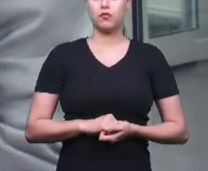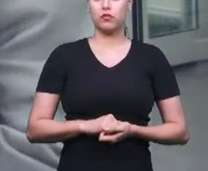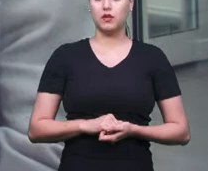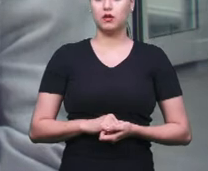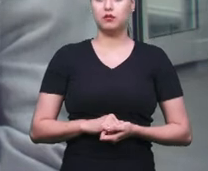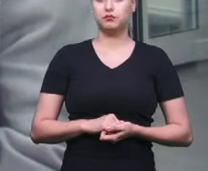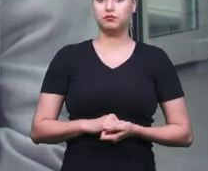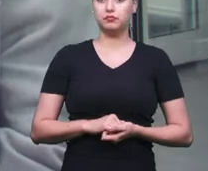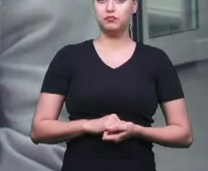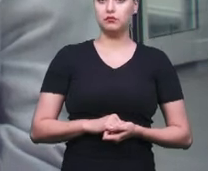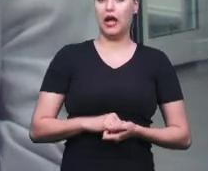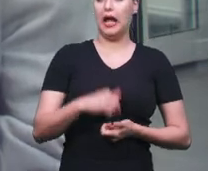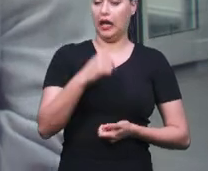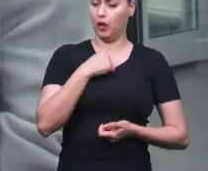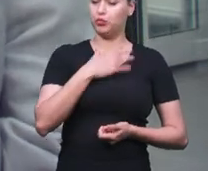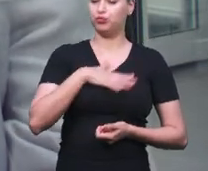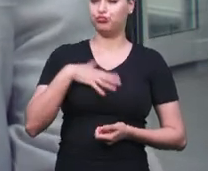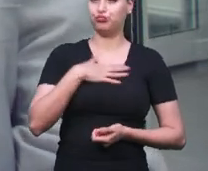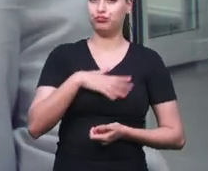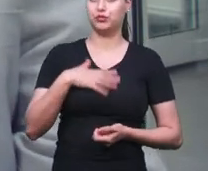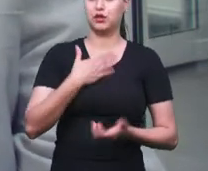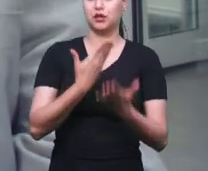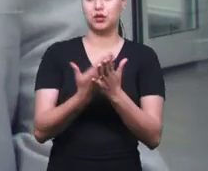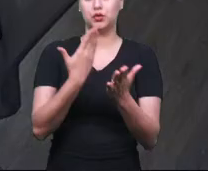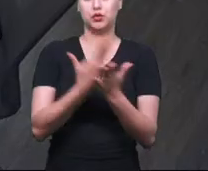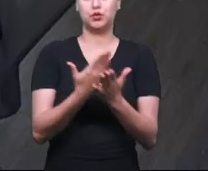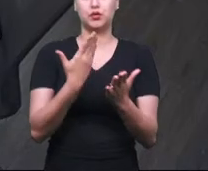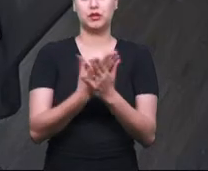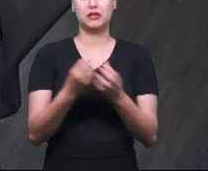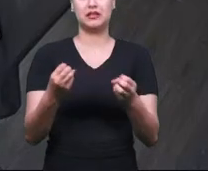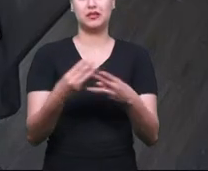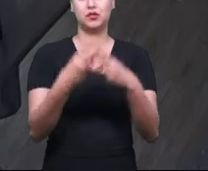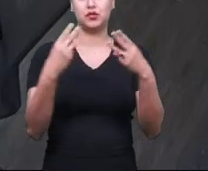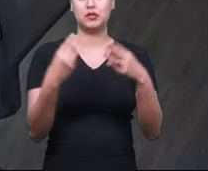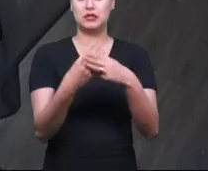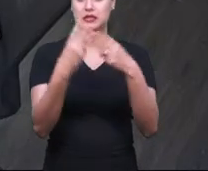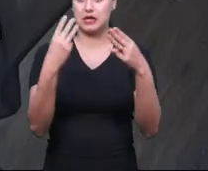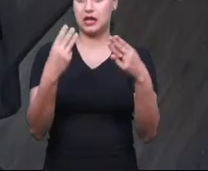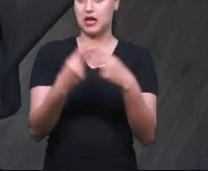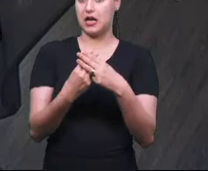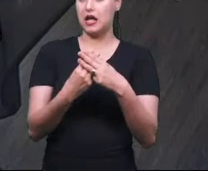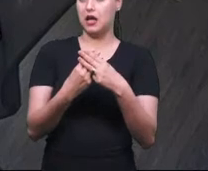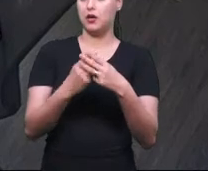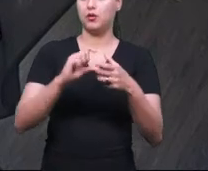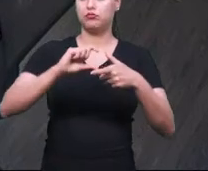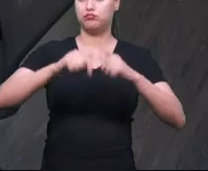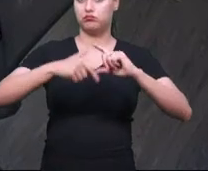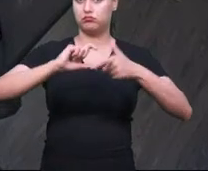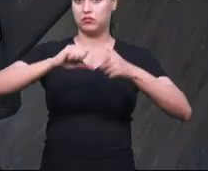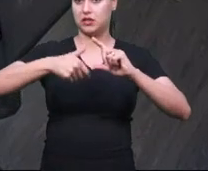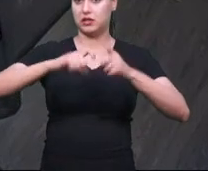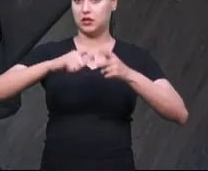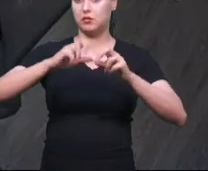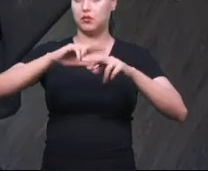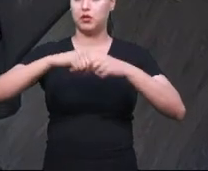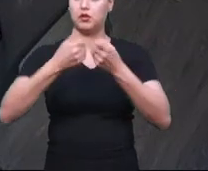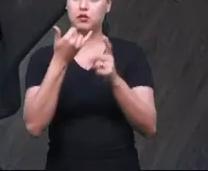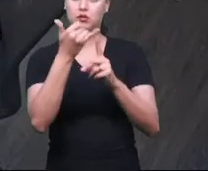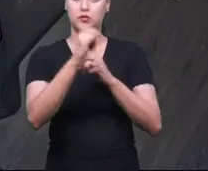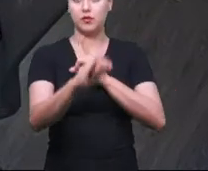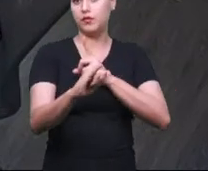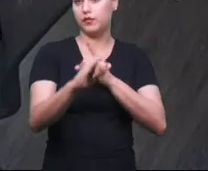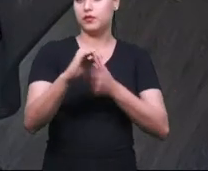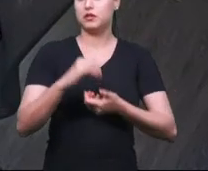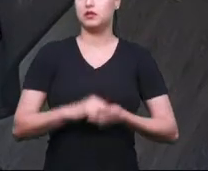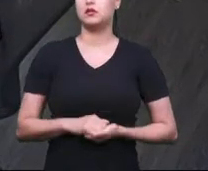Claro que eu sou um estudioso de Israel no que concerne as profecias, né? Claro, né? Na verdade, no